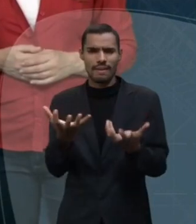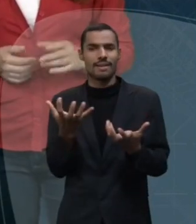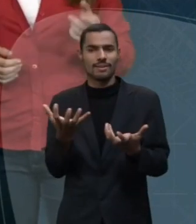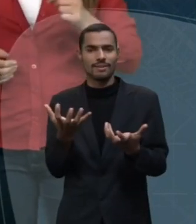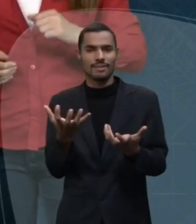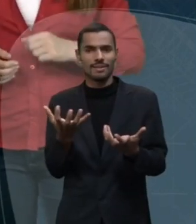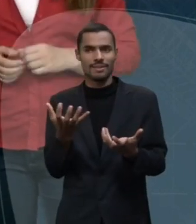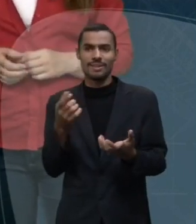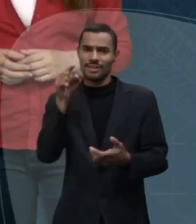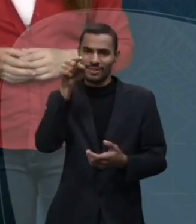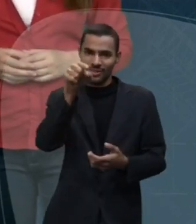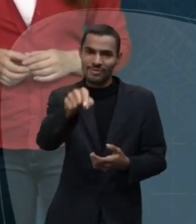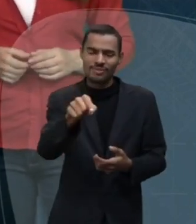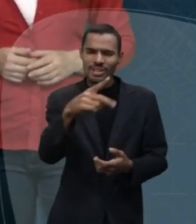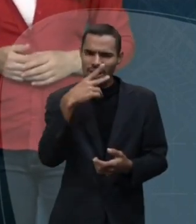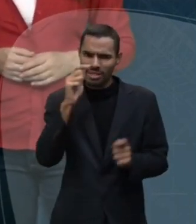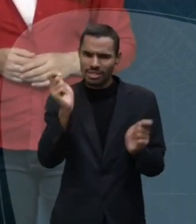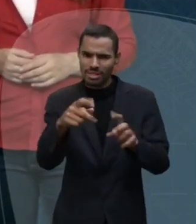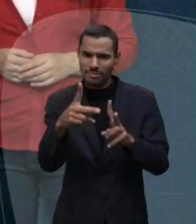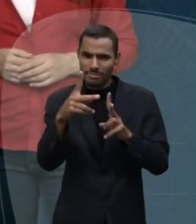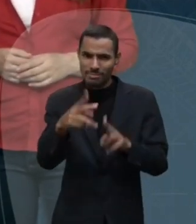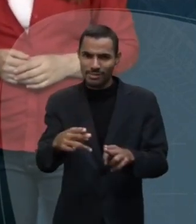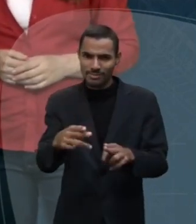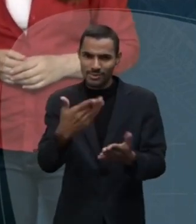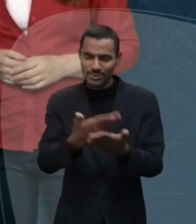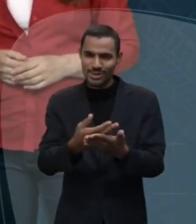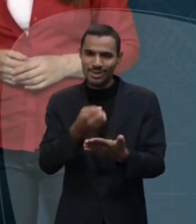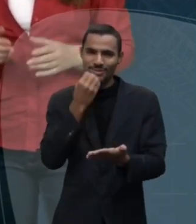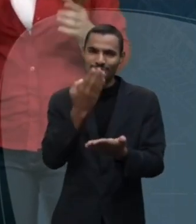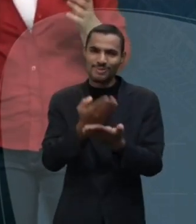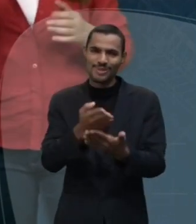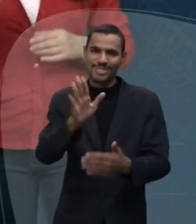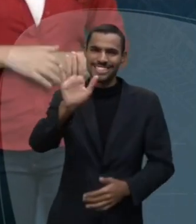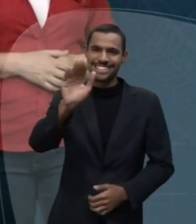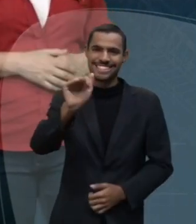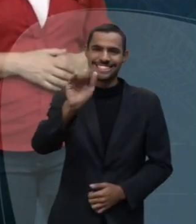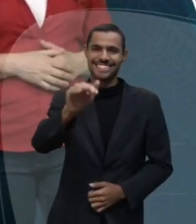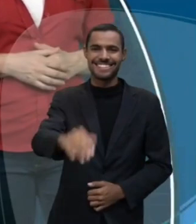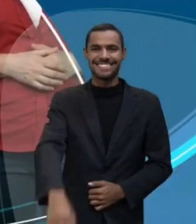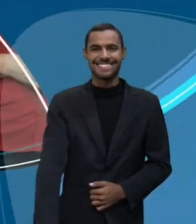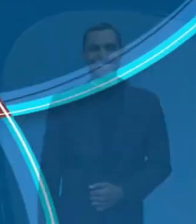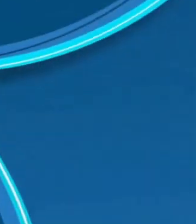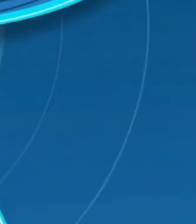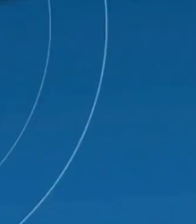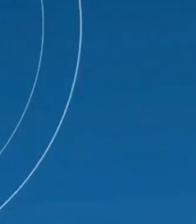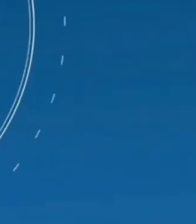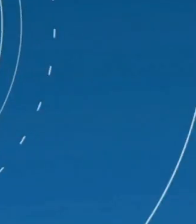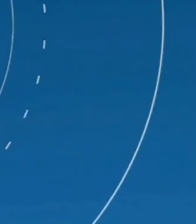assunto. E você, o que acha de fazer o mesmo? Bons estudos e até a próxima!